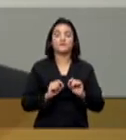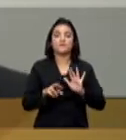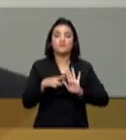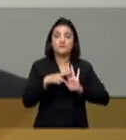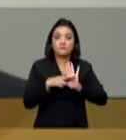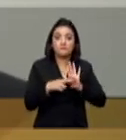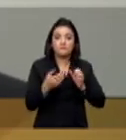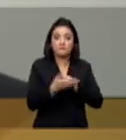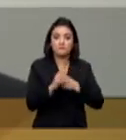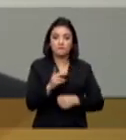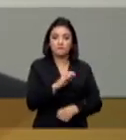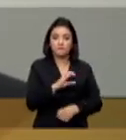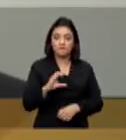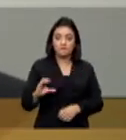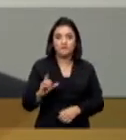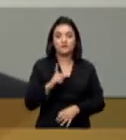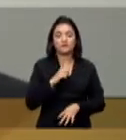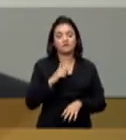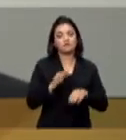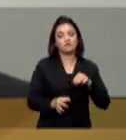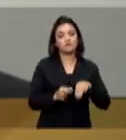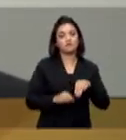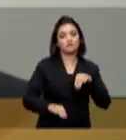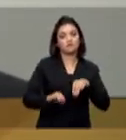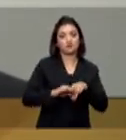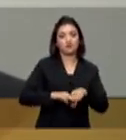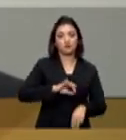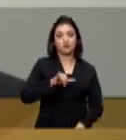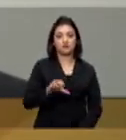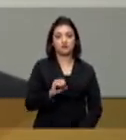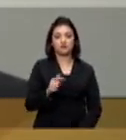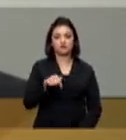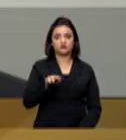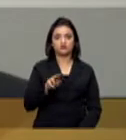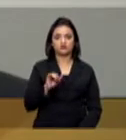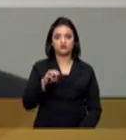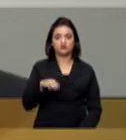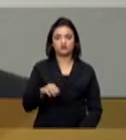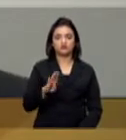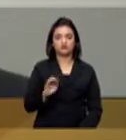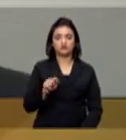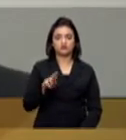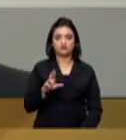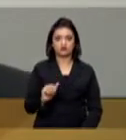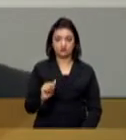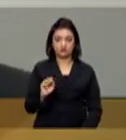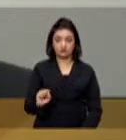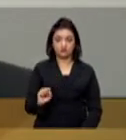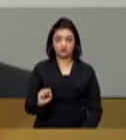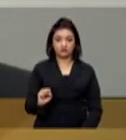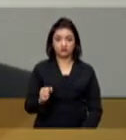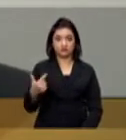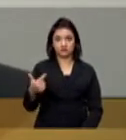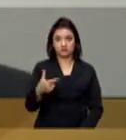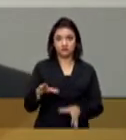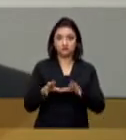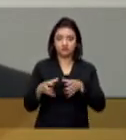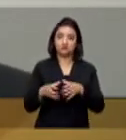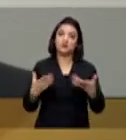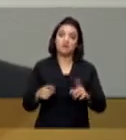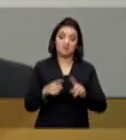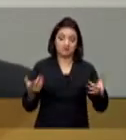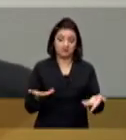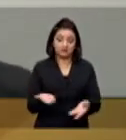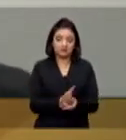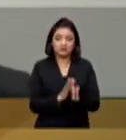92.628, da relatoria do ministro Joaquim Barbosa, segunda turma, publicado no diário de 19 de dezembro de 2008. No caso concreto, o exame